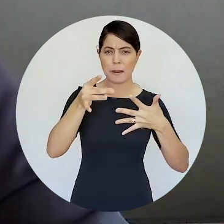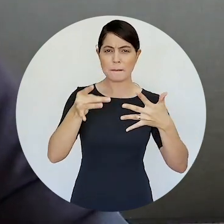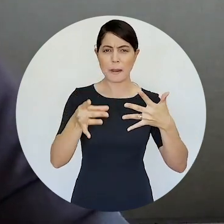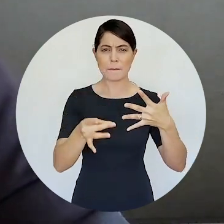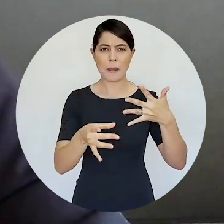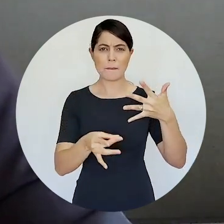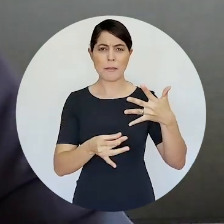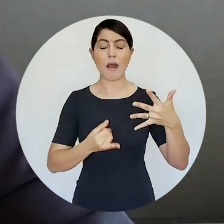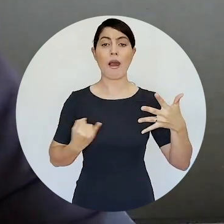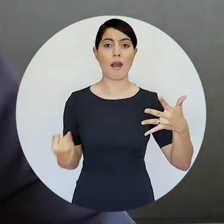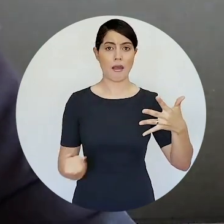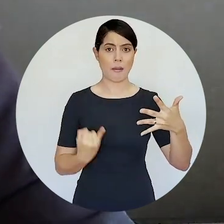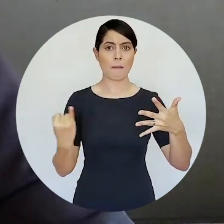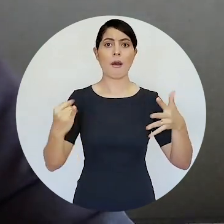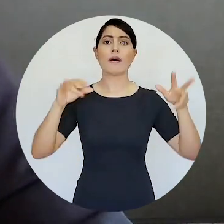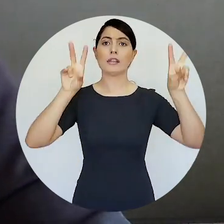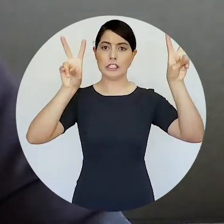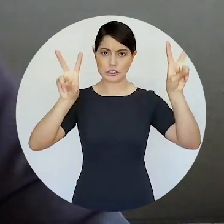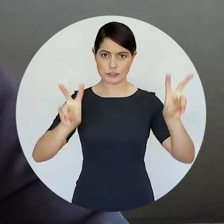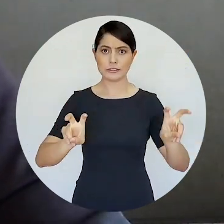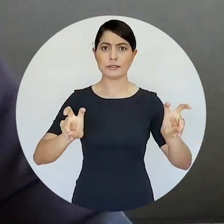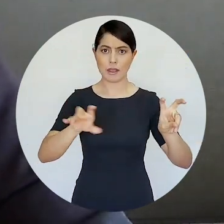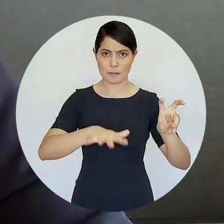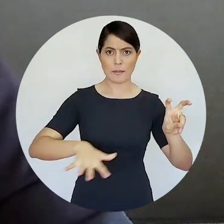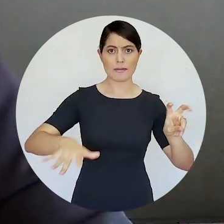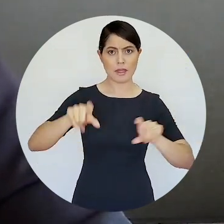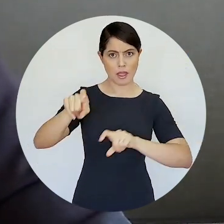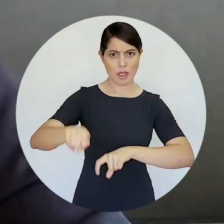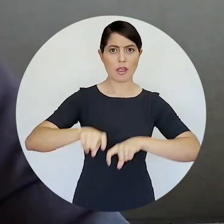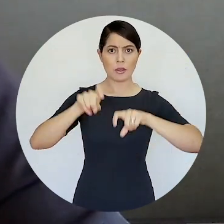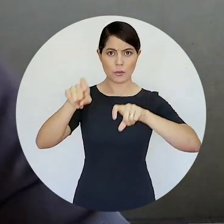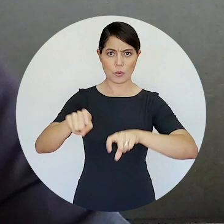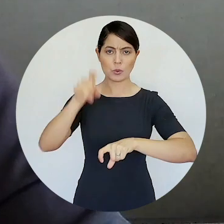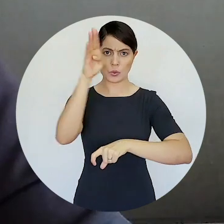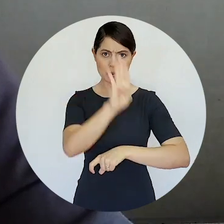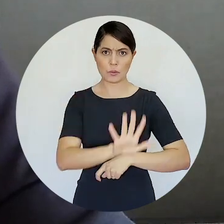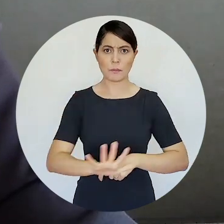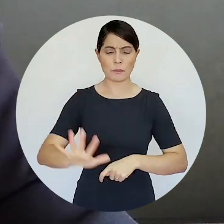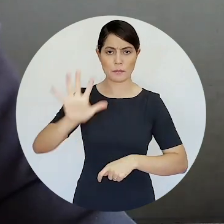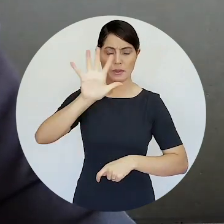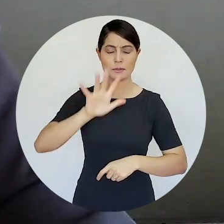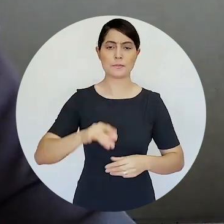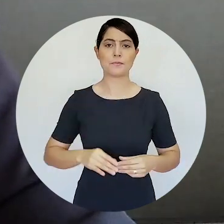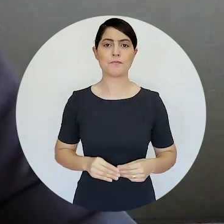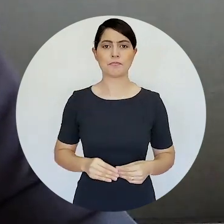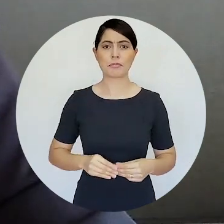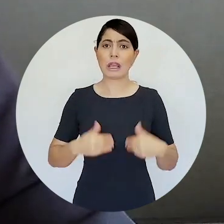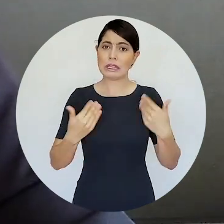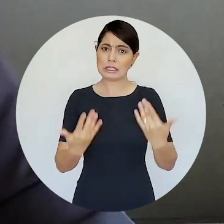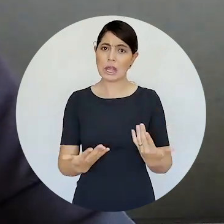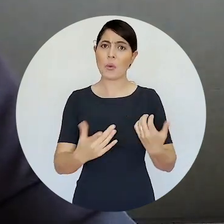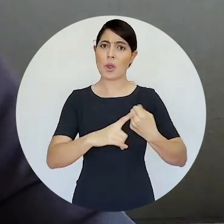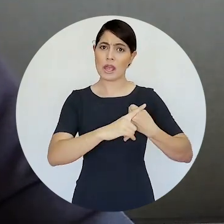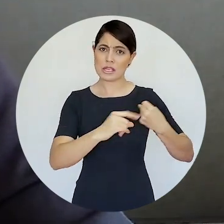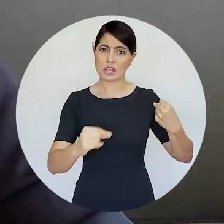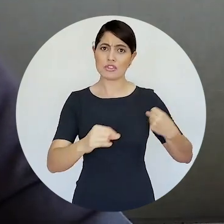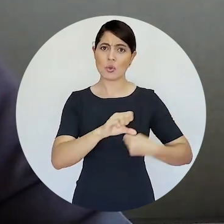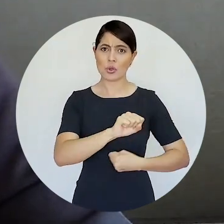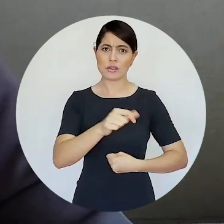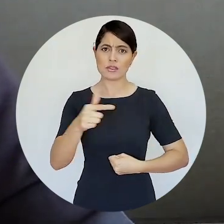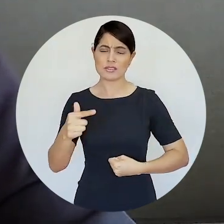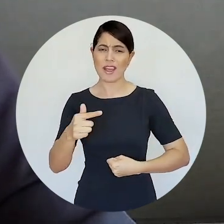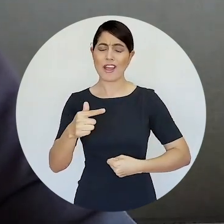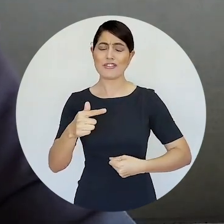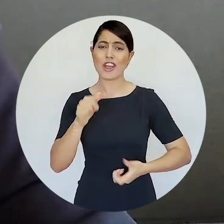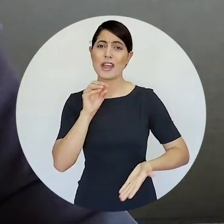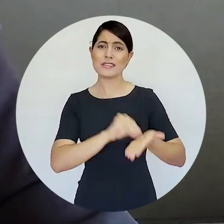ser consideradas quando a gente fala em políticas públicas voltadas para a agricultura brasileira. Contudo, esse dispositivo, ele possui uma